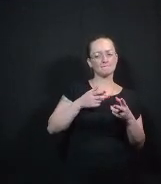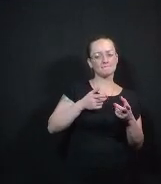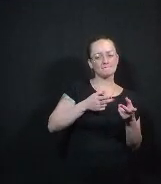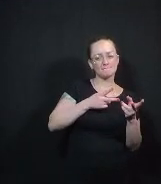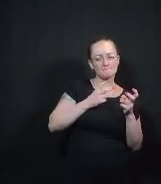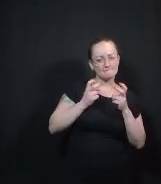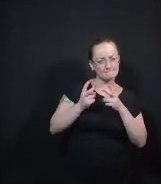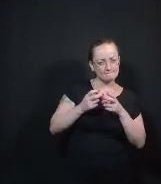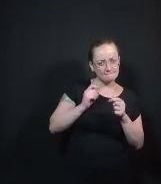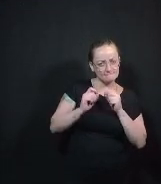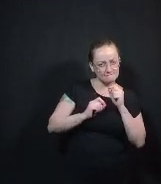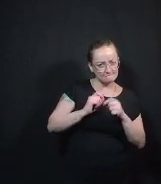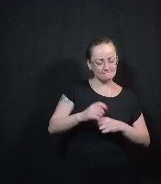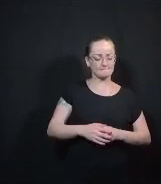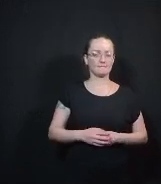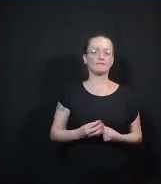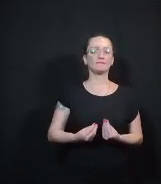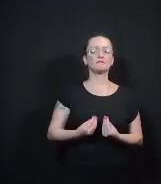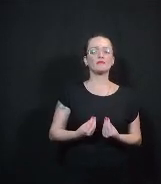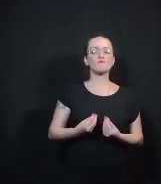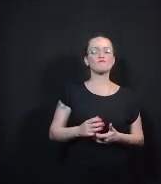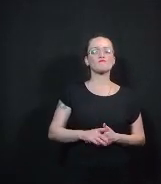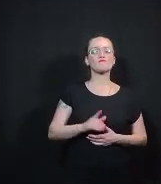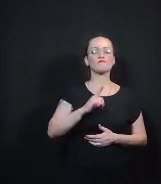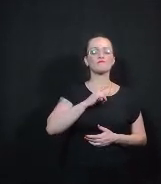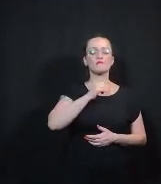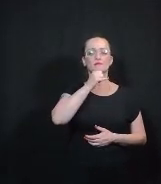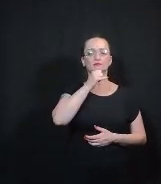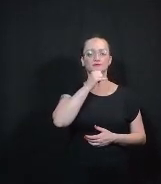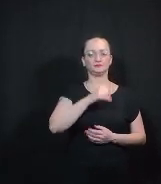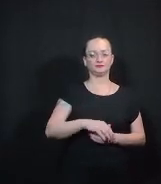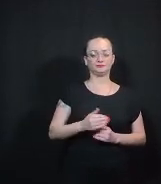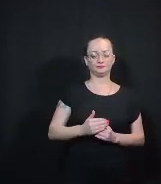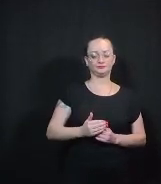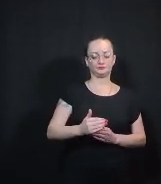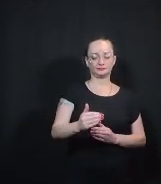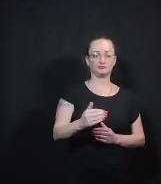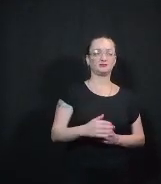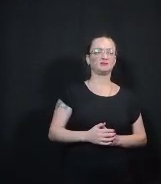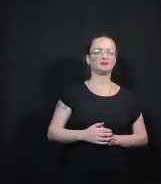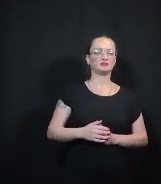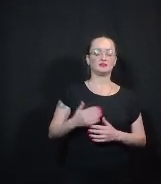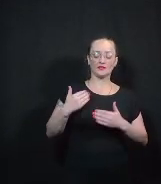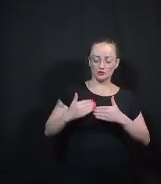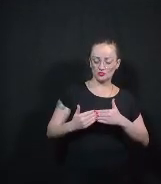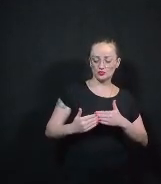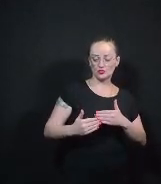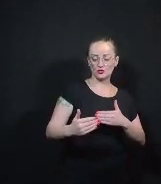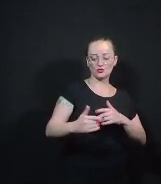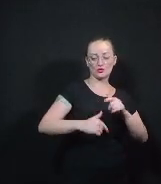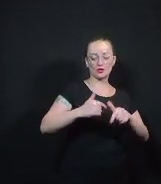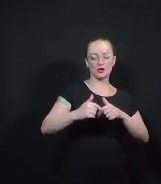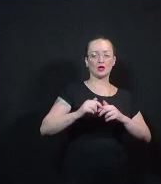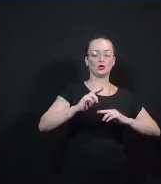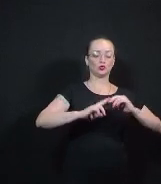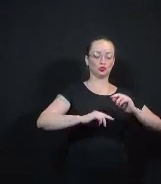que havia, por exemplo, durante as jornadas de